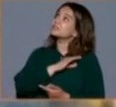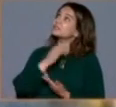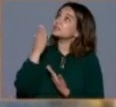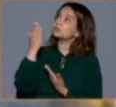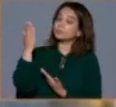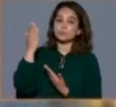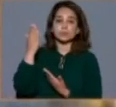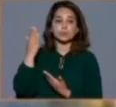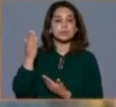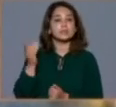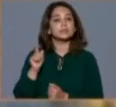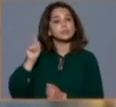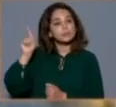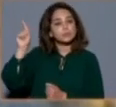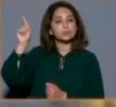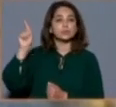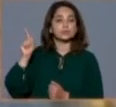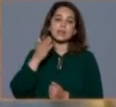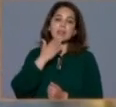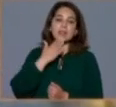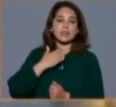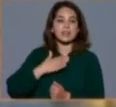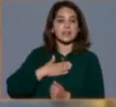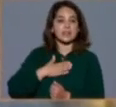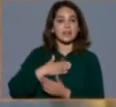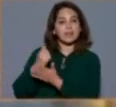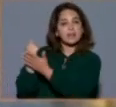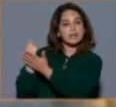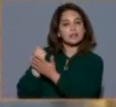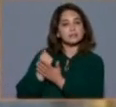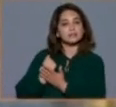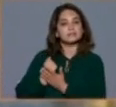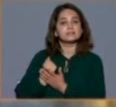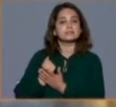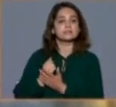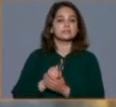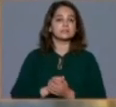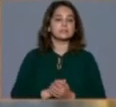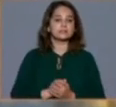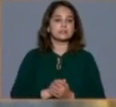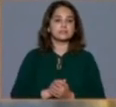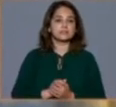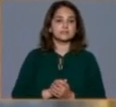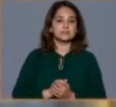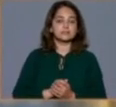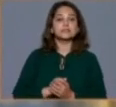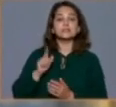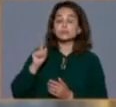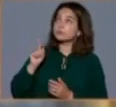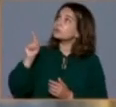Senhor, sede vós o meu auxílio.